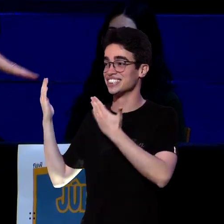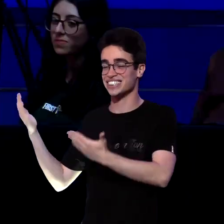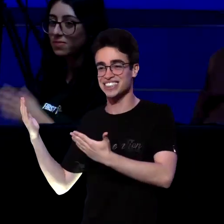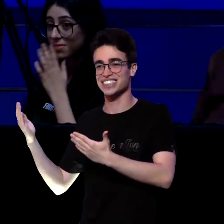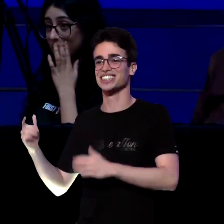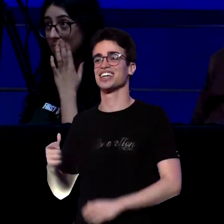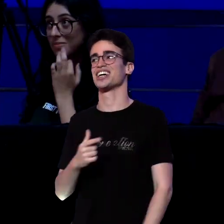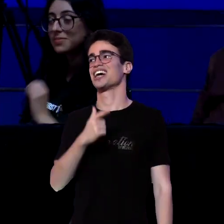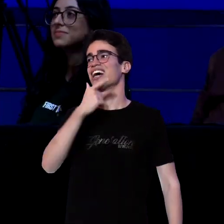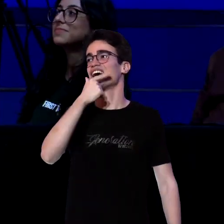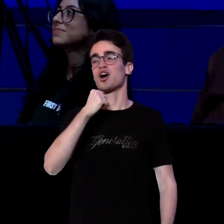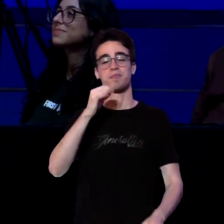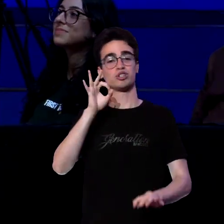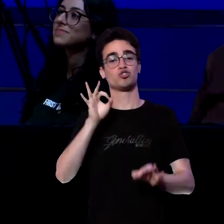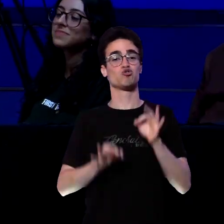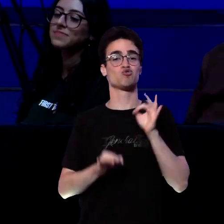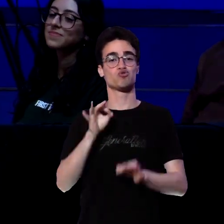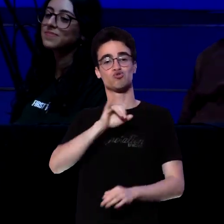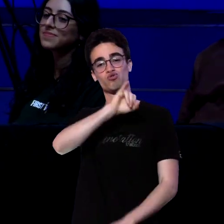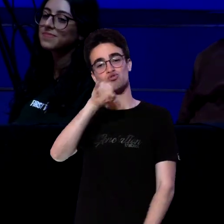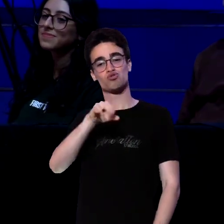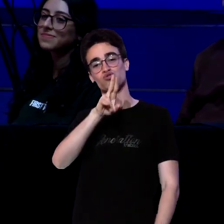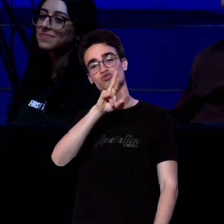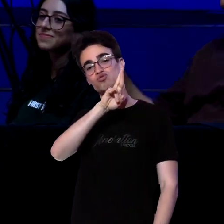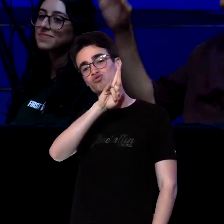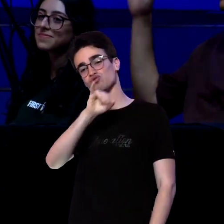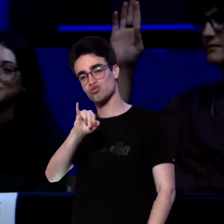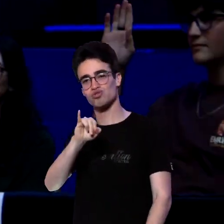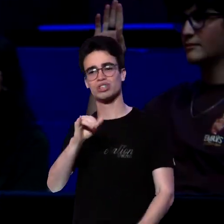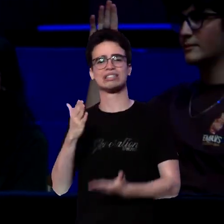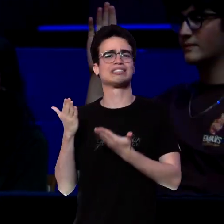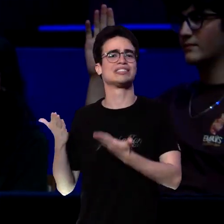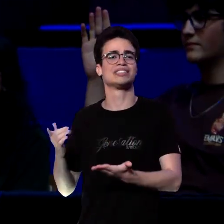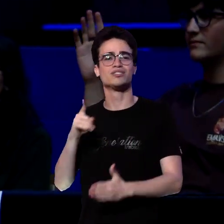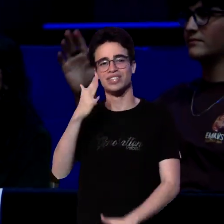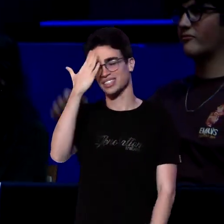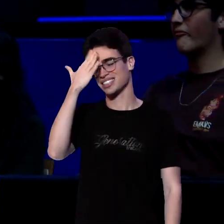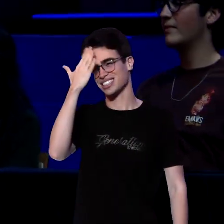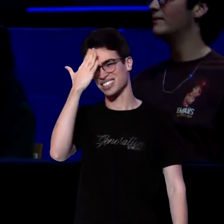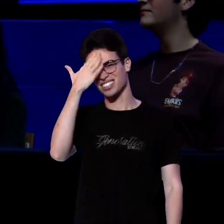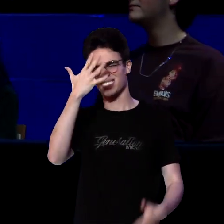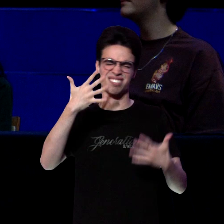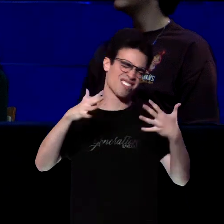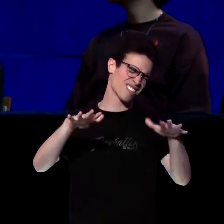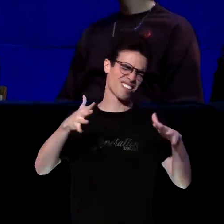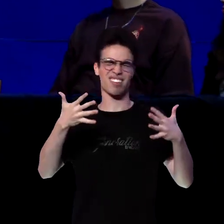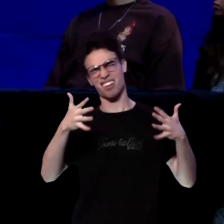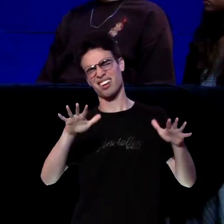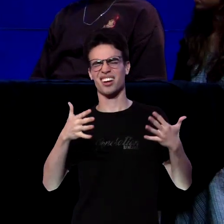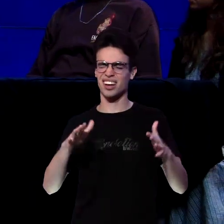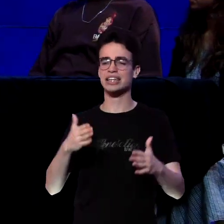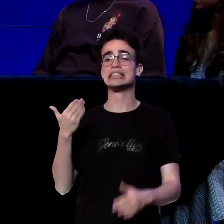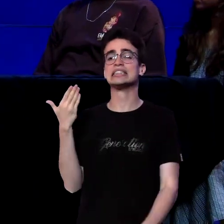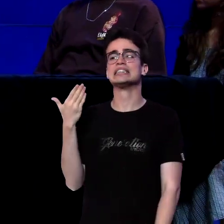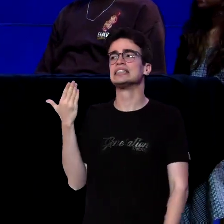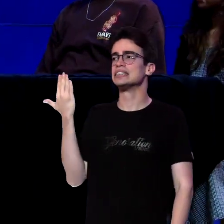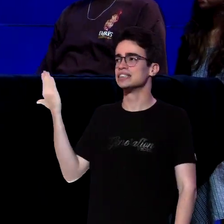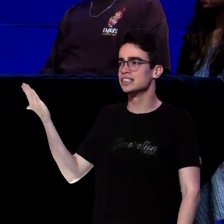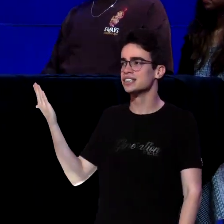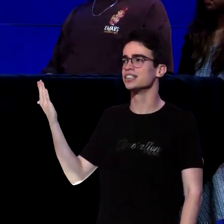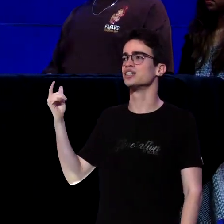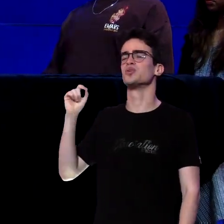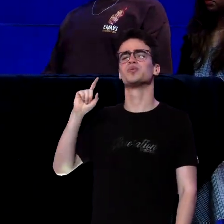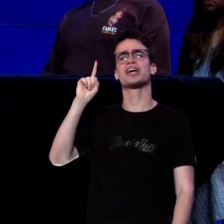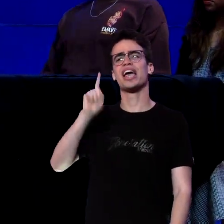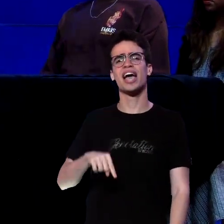nosso júri. Quem sabe o que é júri aí? Deixa eu ver. Mais ou menos, né? O júri